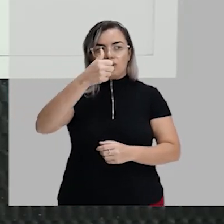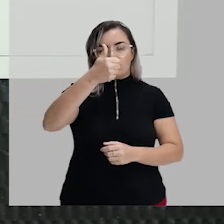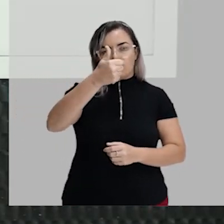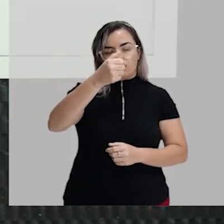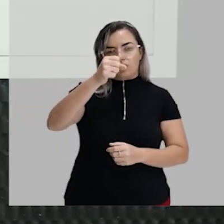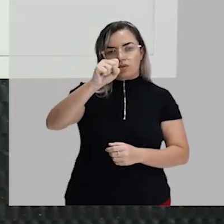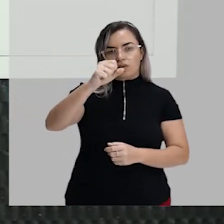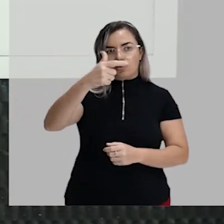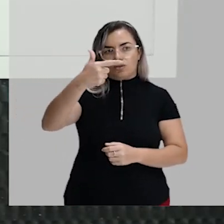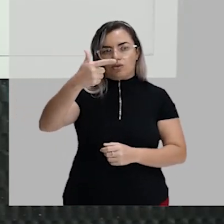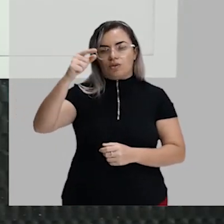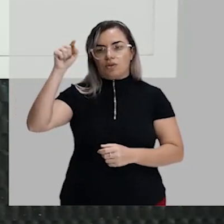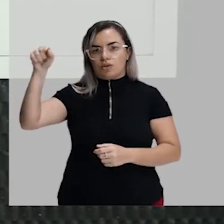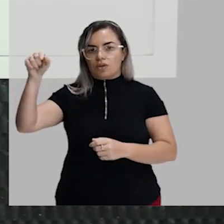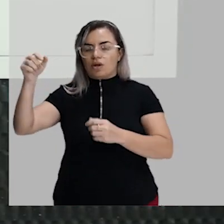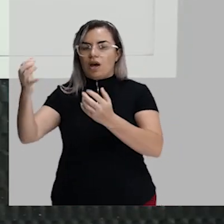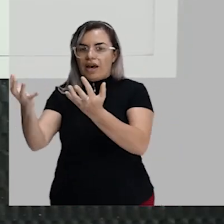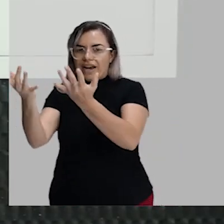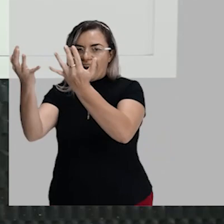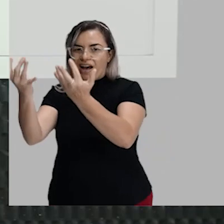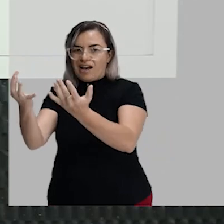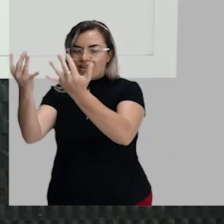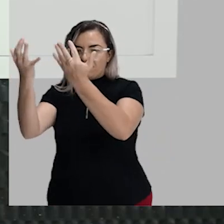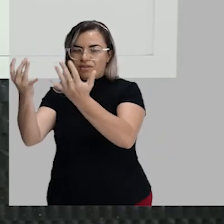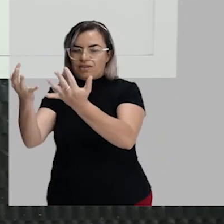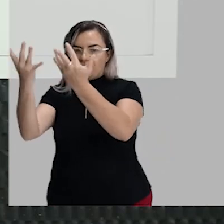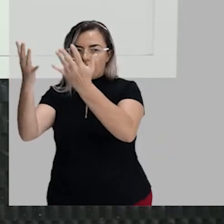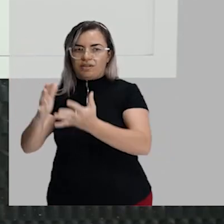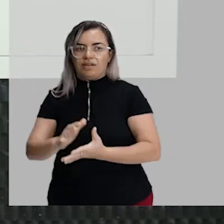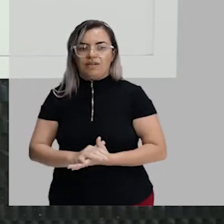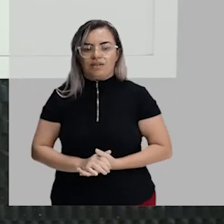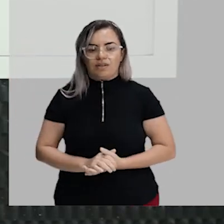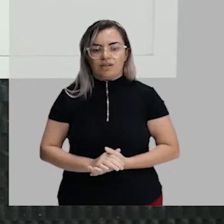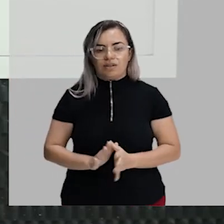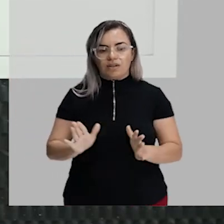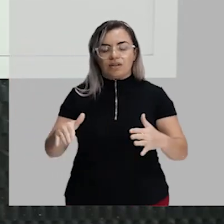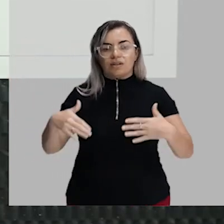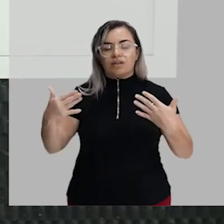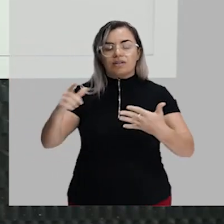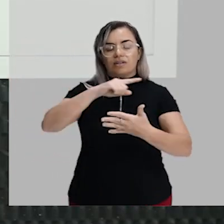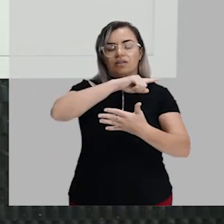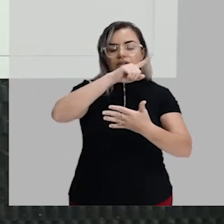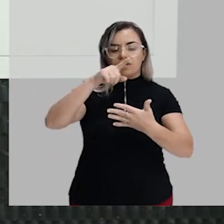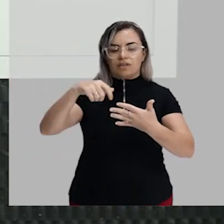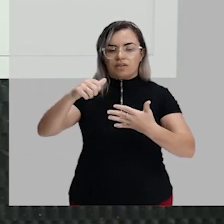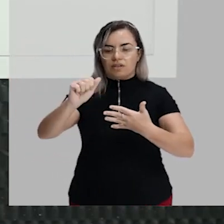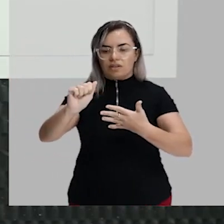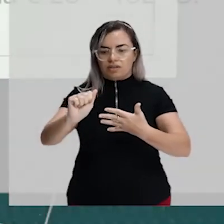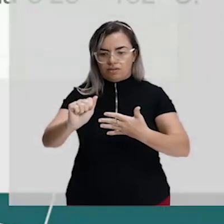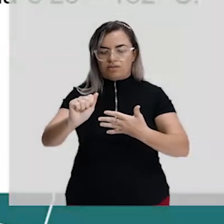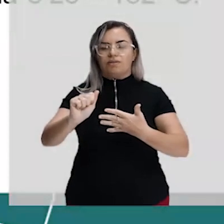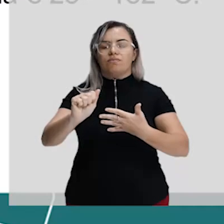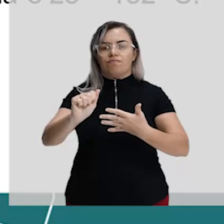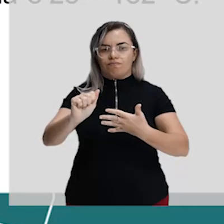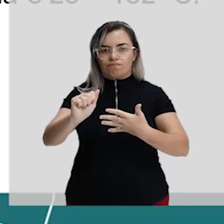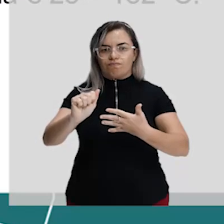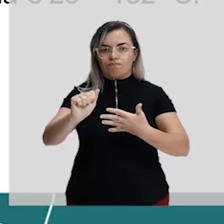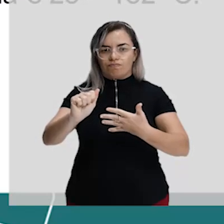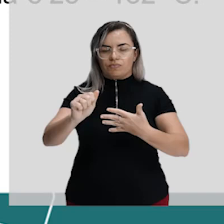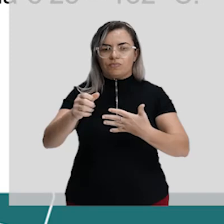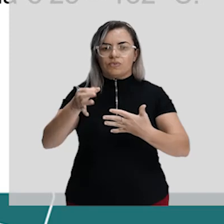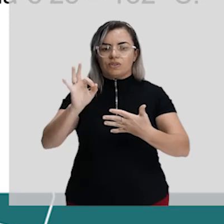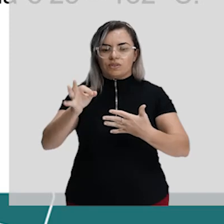Tá ok? Então, dentre as alternativas, a letra A é a que vai contemplar, porque ele diz que a faixa de temperatura em que a substância